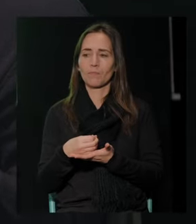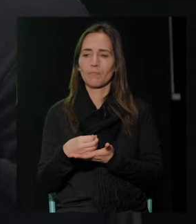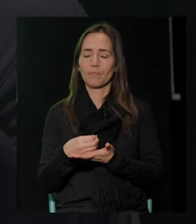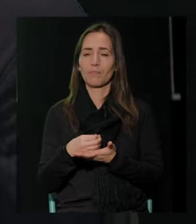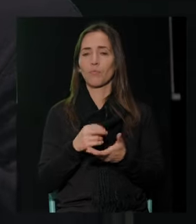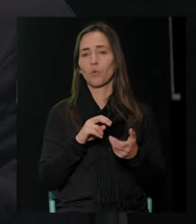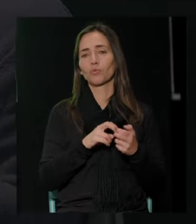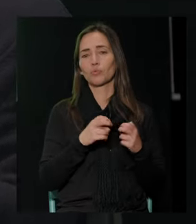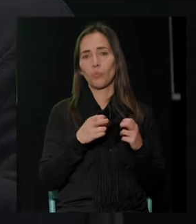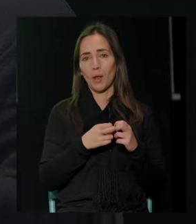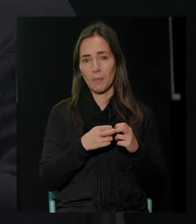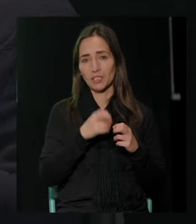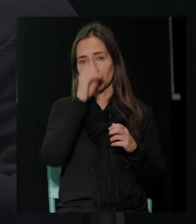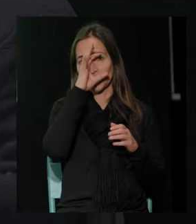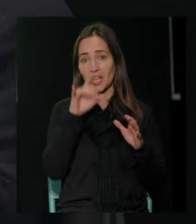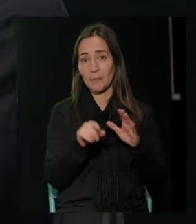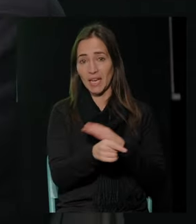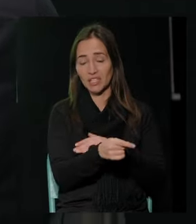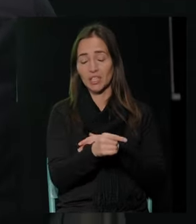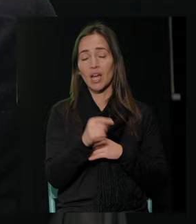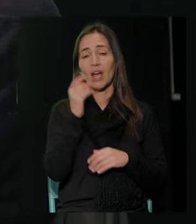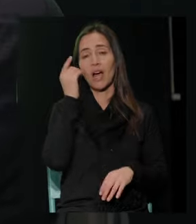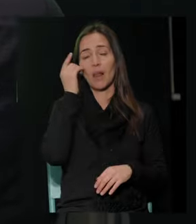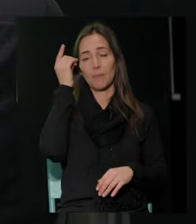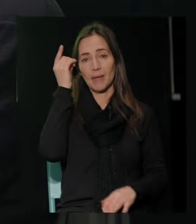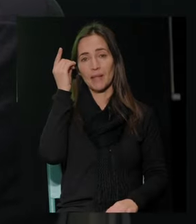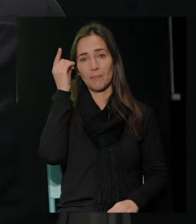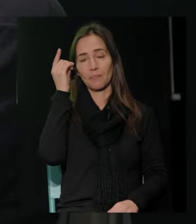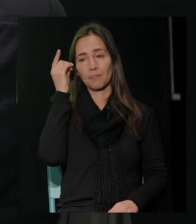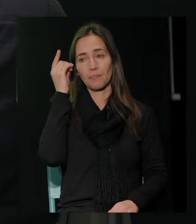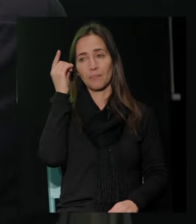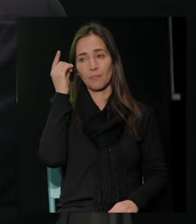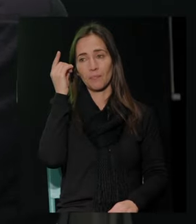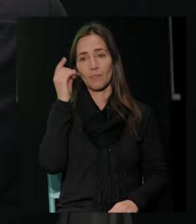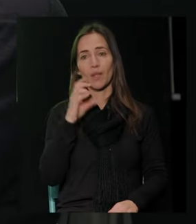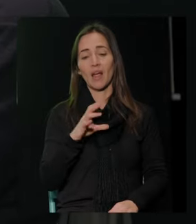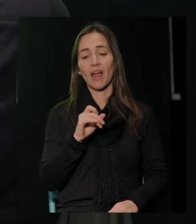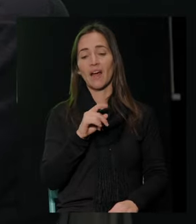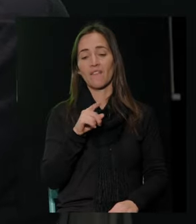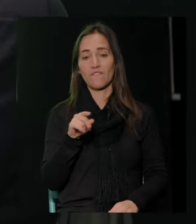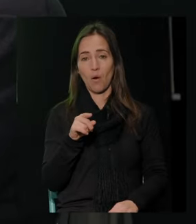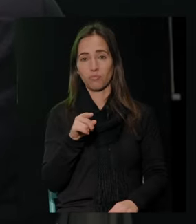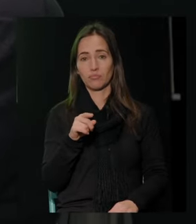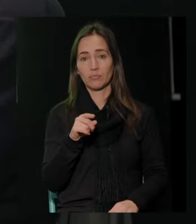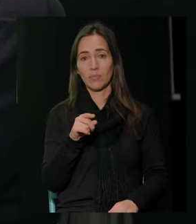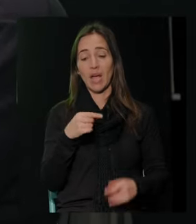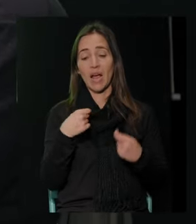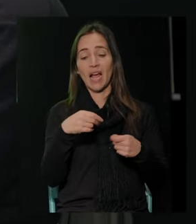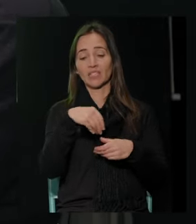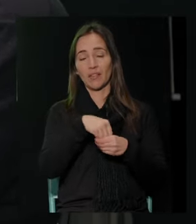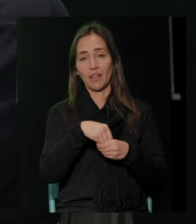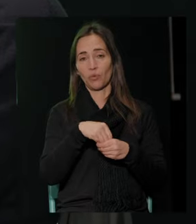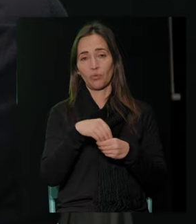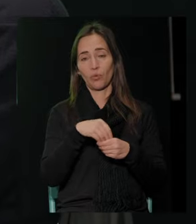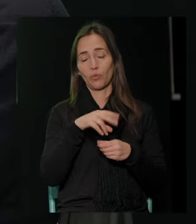dos problemas das minas, ou seja, a Alemanha deixou de consumir um determinado tipo de carvão, mas importa o carvão do